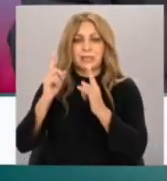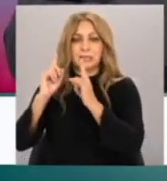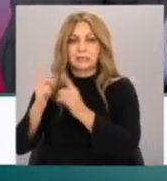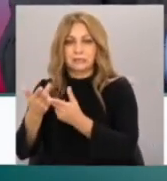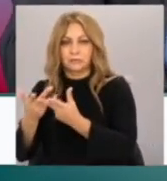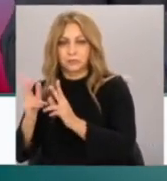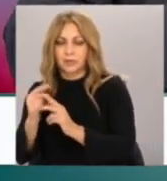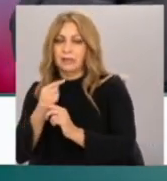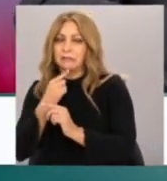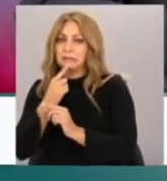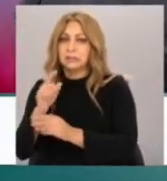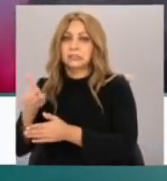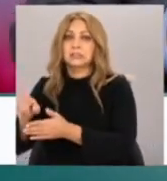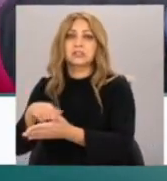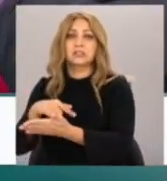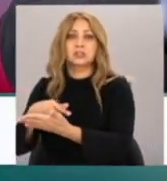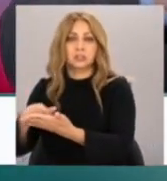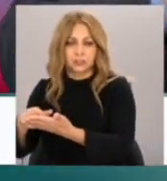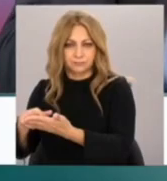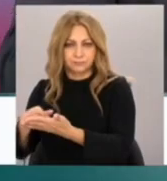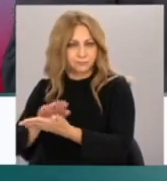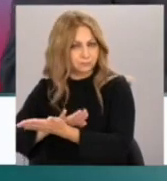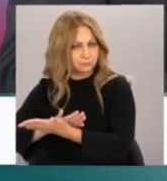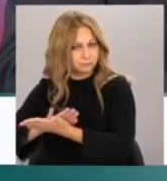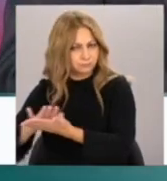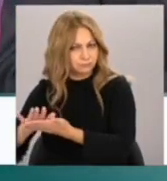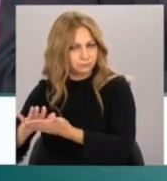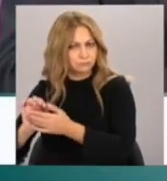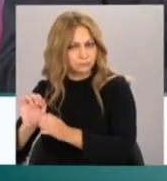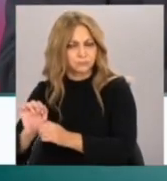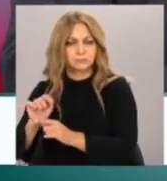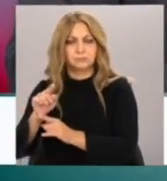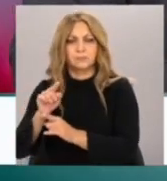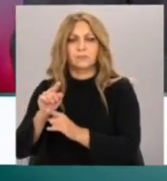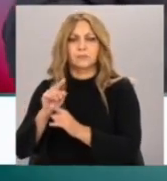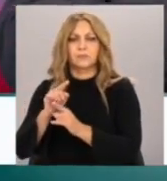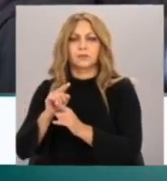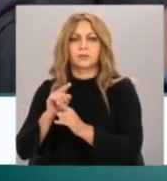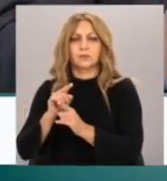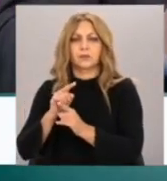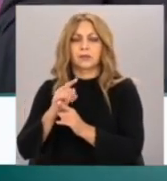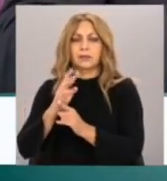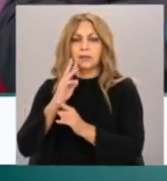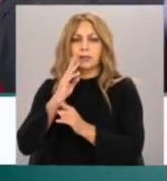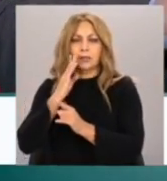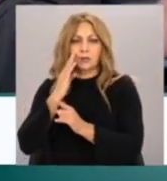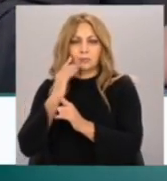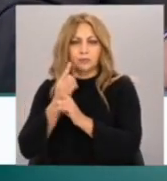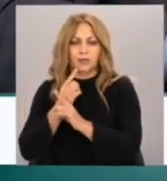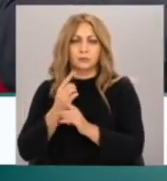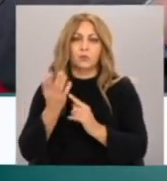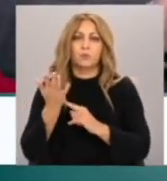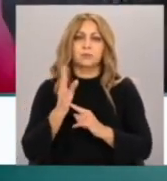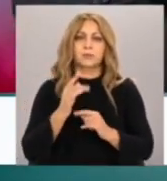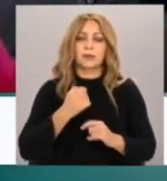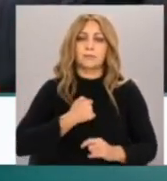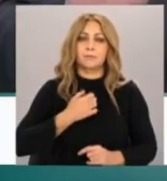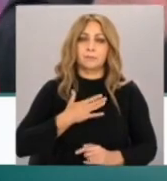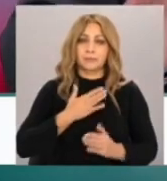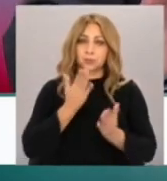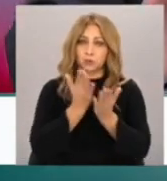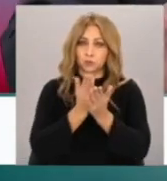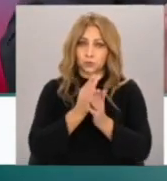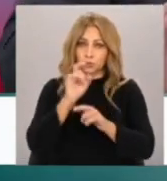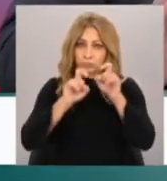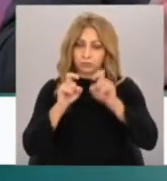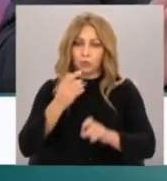direção números enfim mesmo conceituadas analistas como a do leite acham que são baixos mas